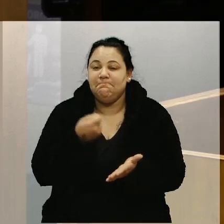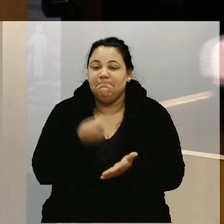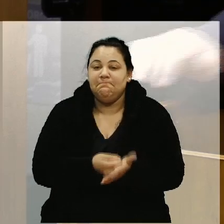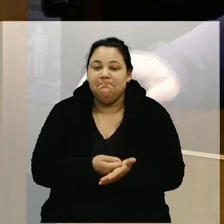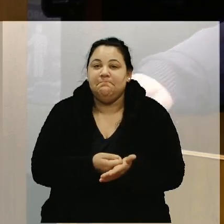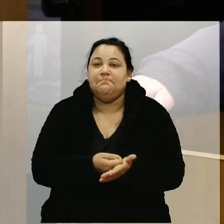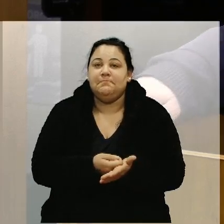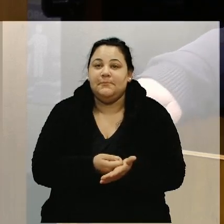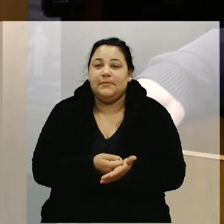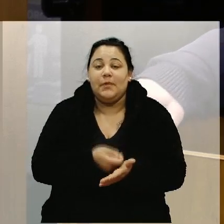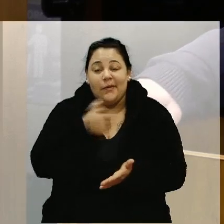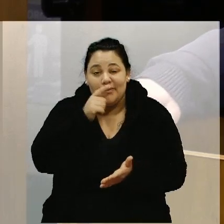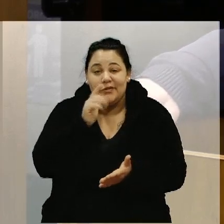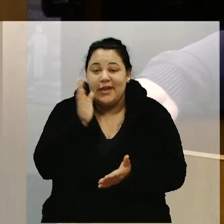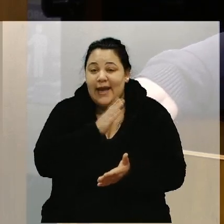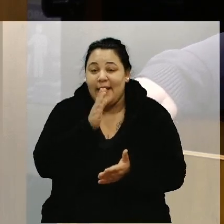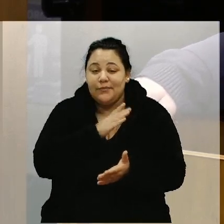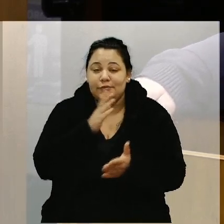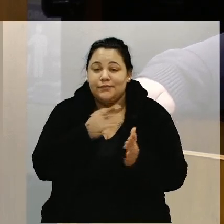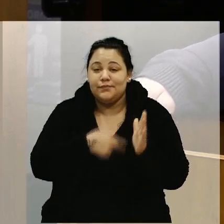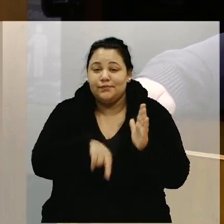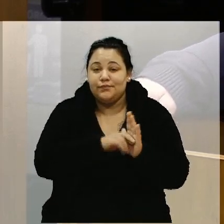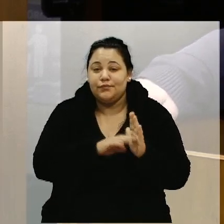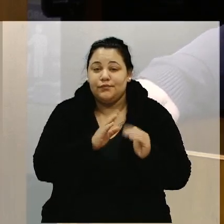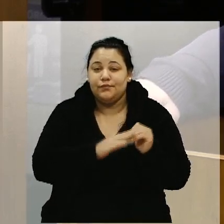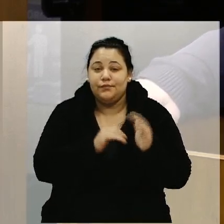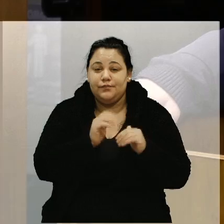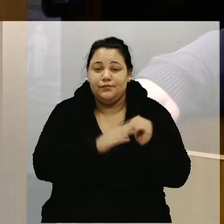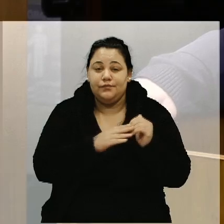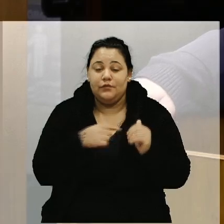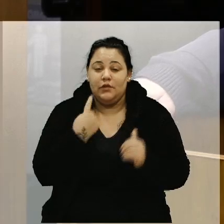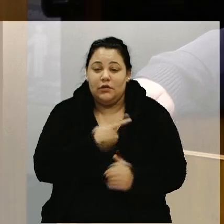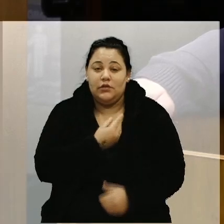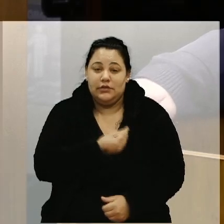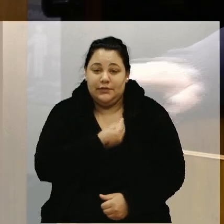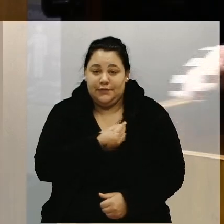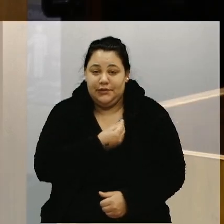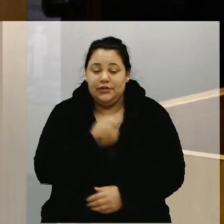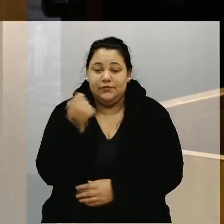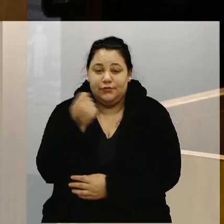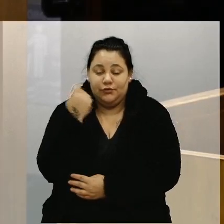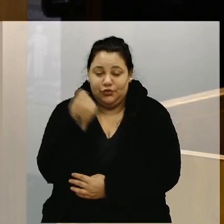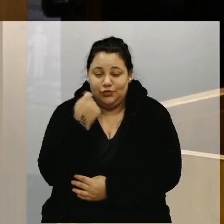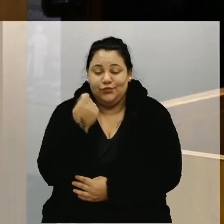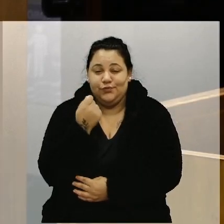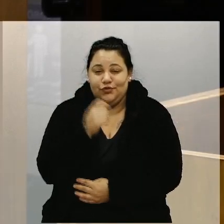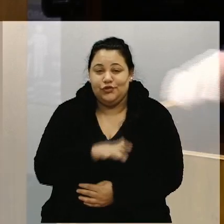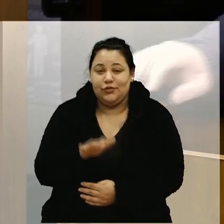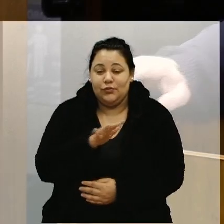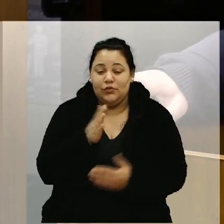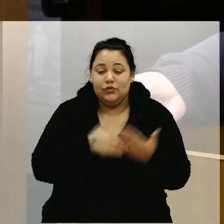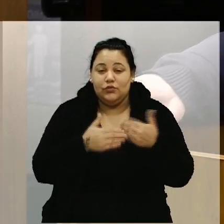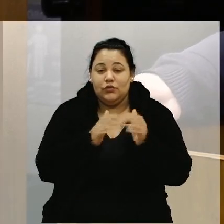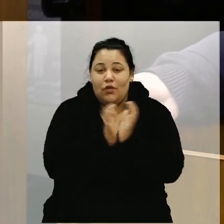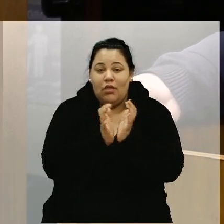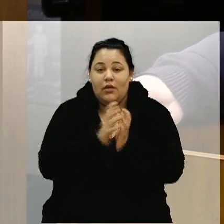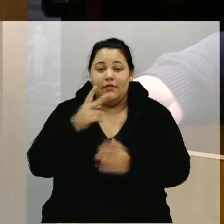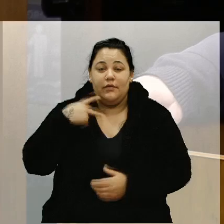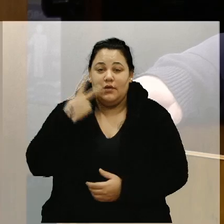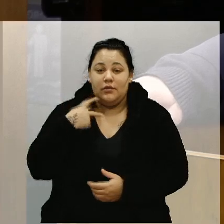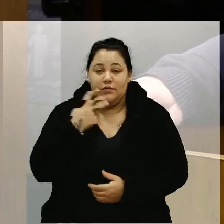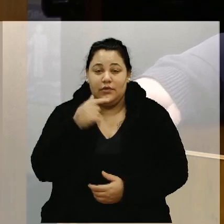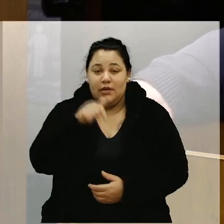tempo para a reconstrução da nossa vida, do nosso Rio Grande do Sul. E todos os colegas vereadores aqui eu